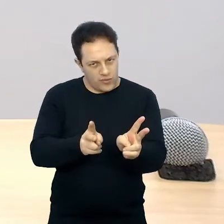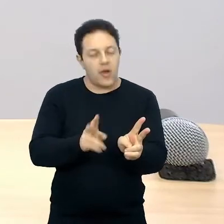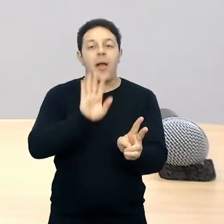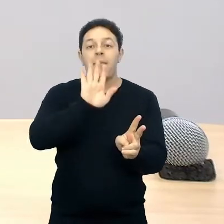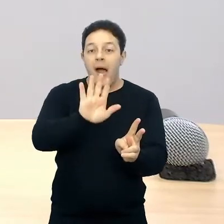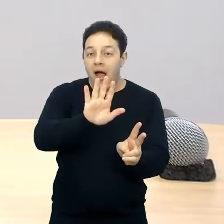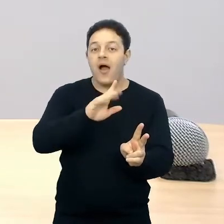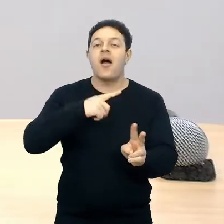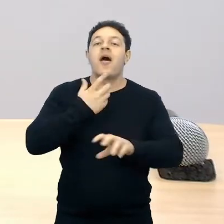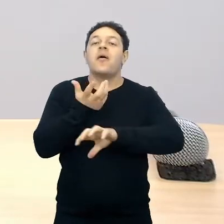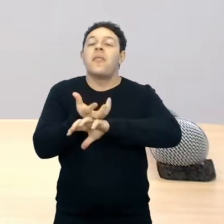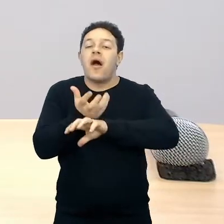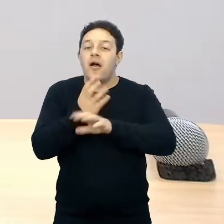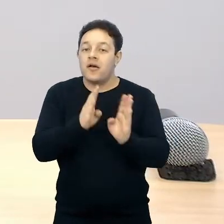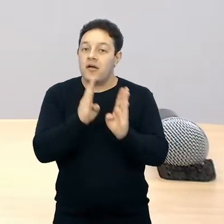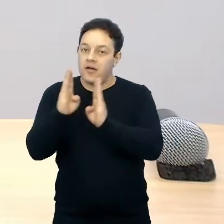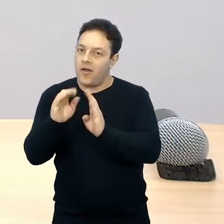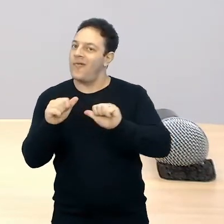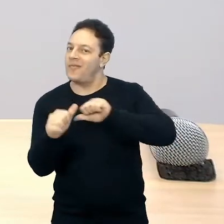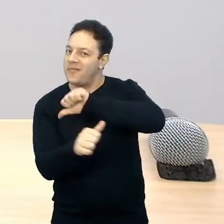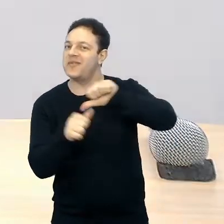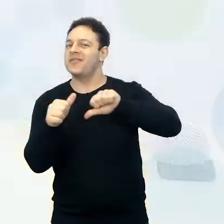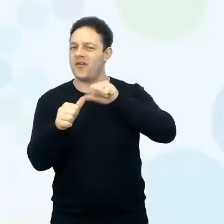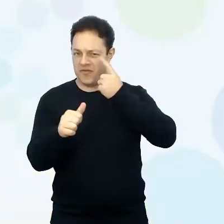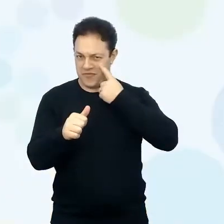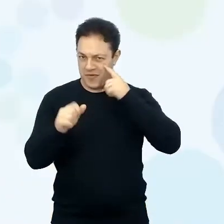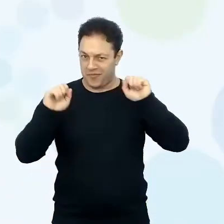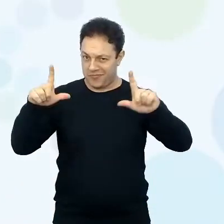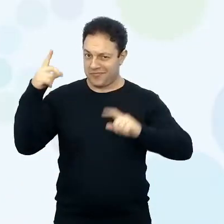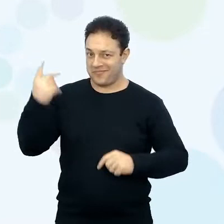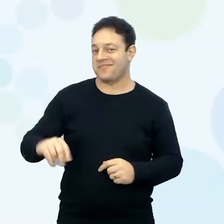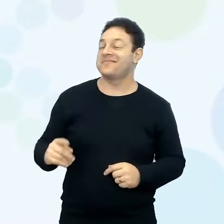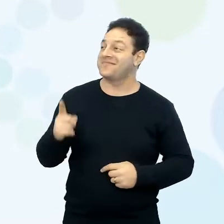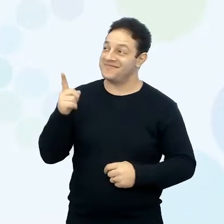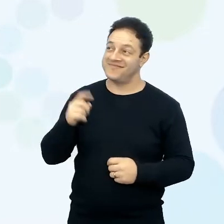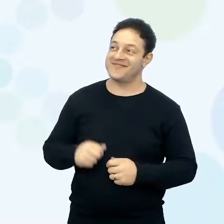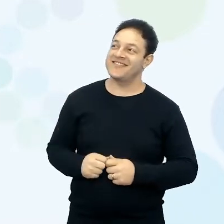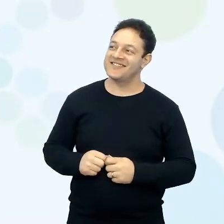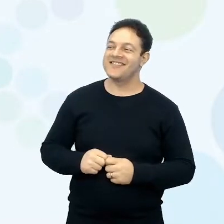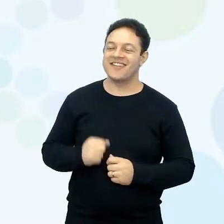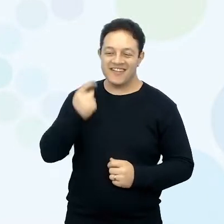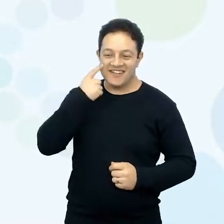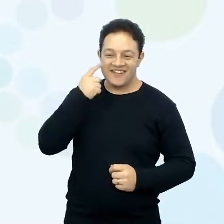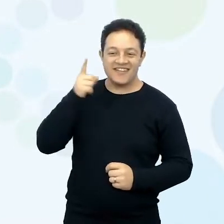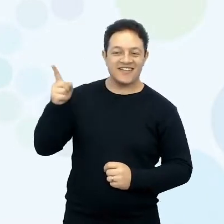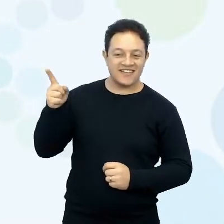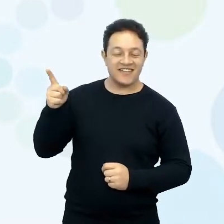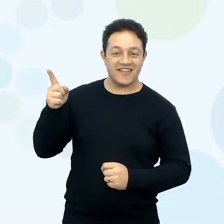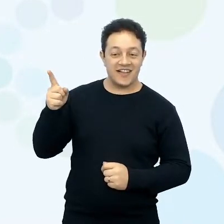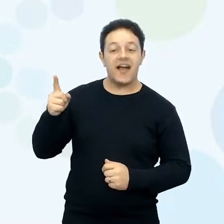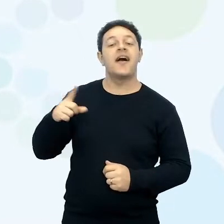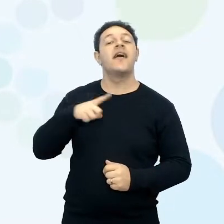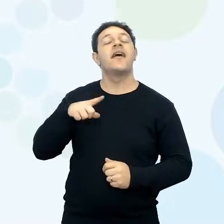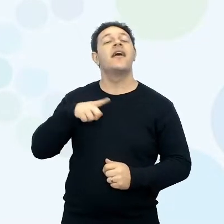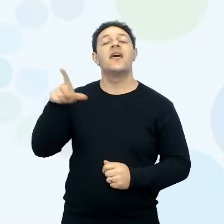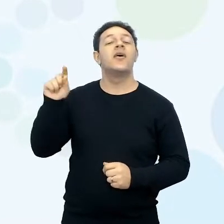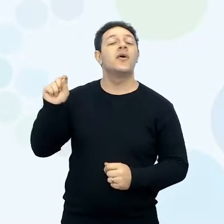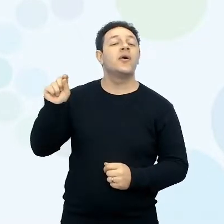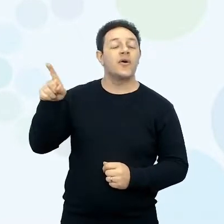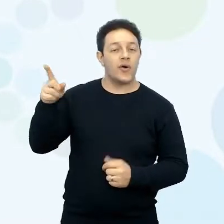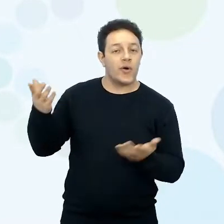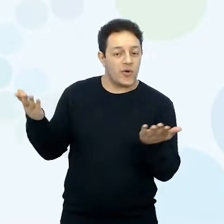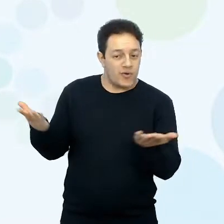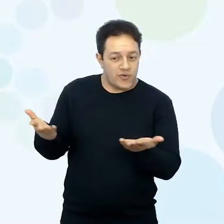o nosso componente mudou. Bota no LED, bota no LED. Vocês estão olhando aí? A gente vai falar